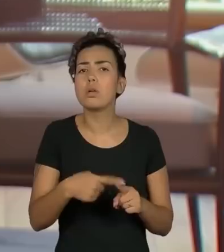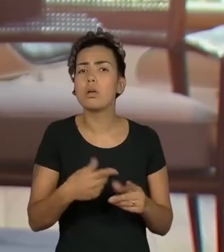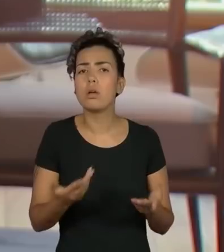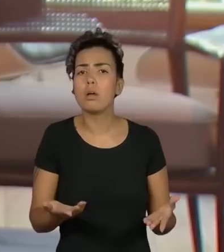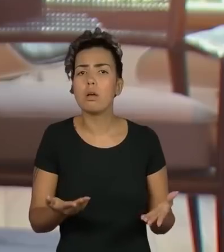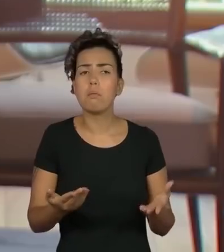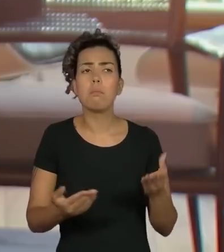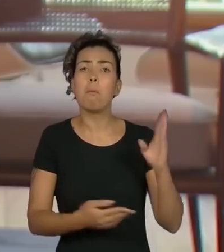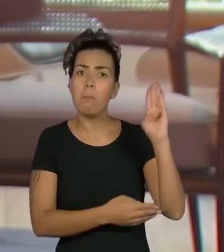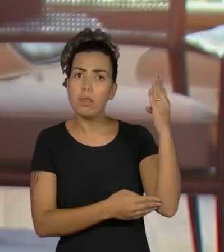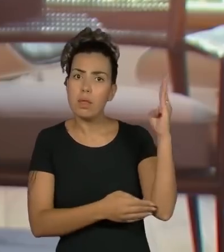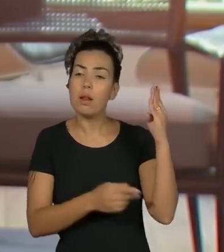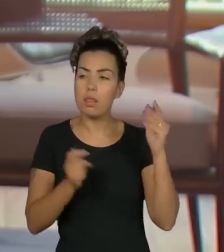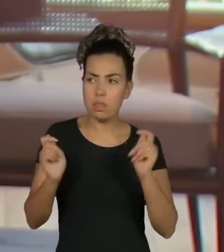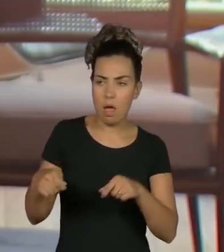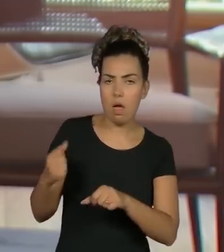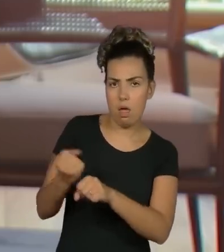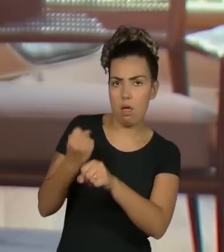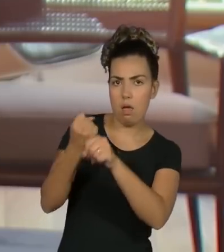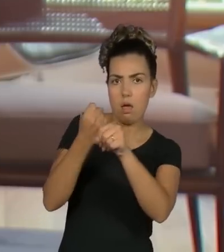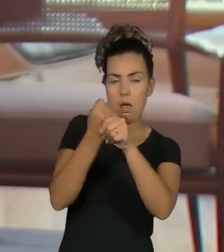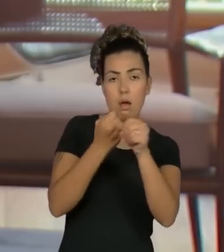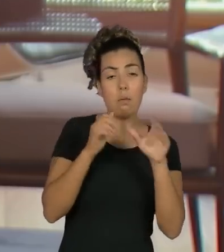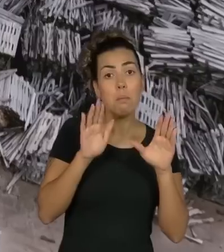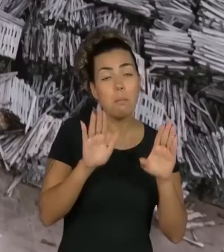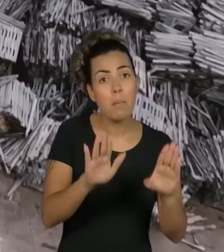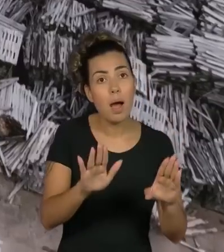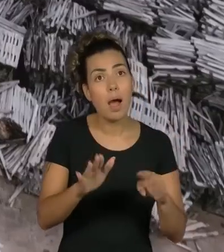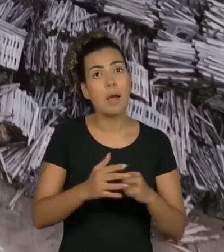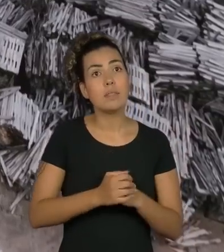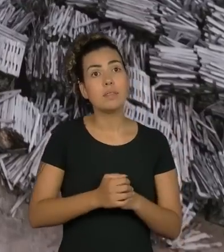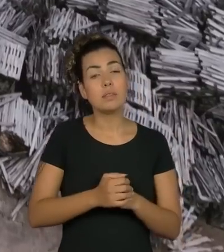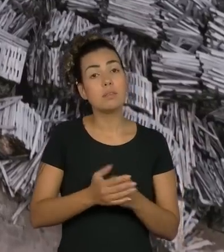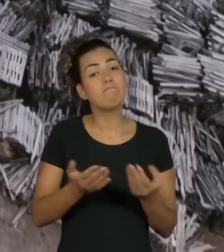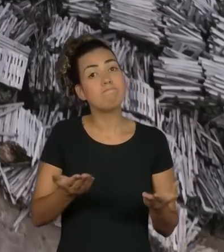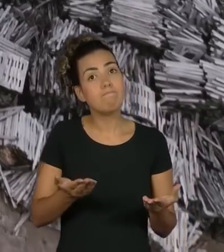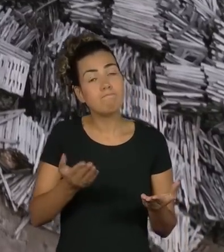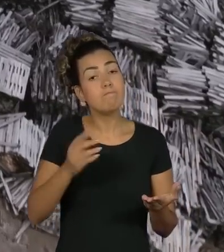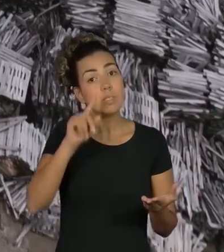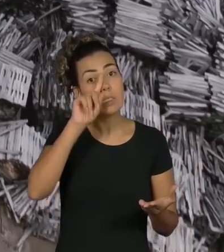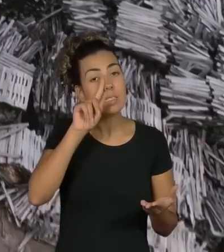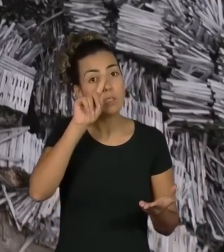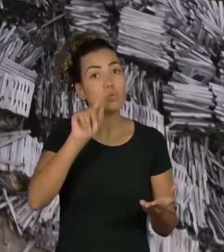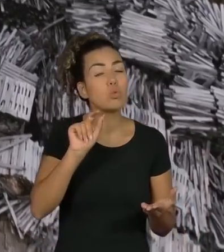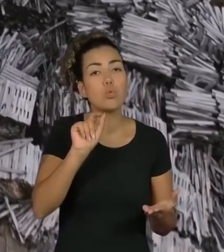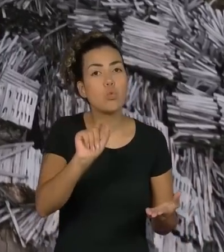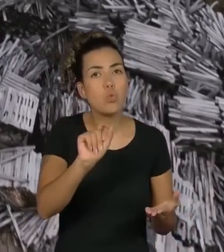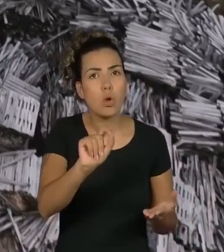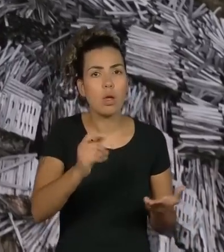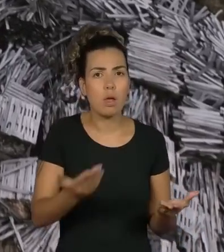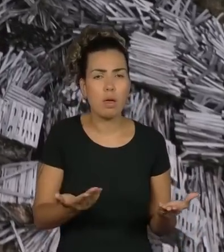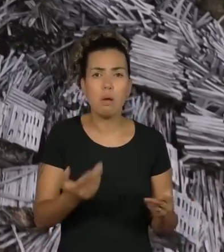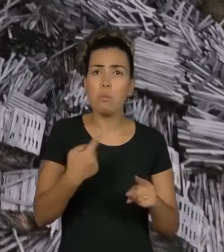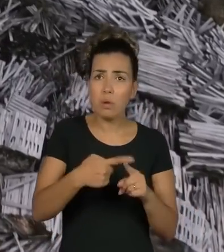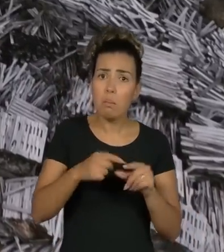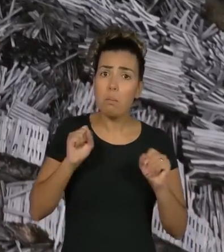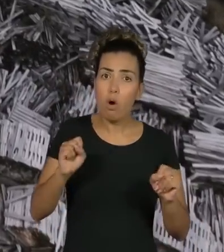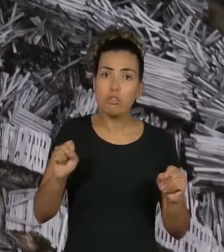é que a gente corre o risco desse material maravilhoso começar a entrar numa escala industrial em